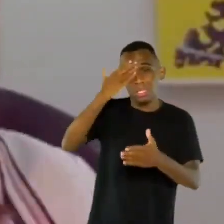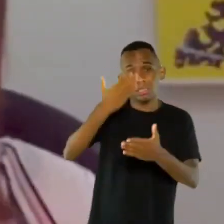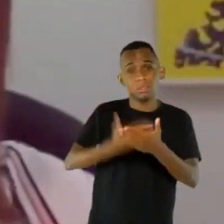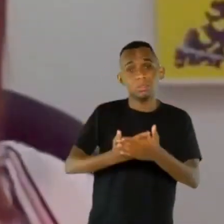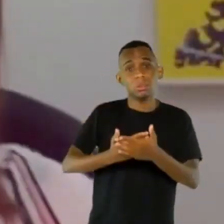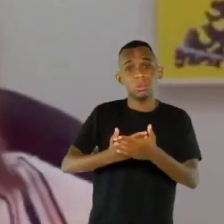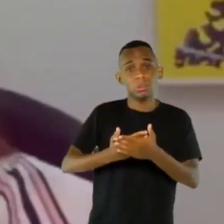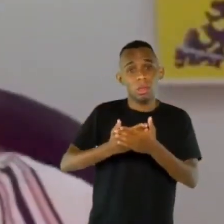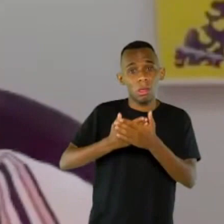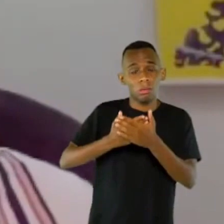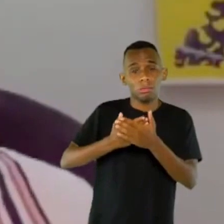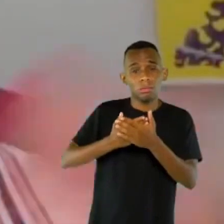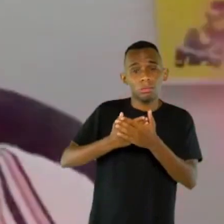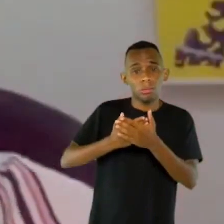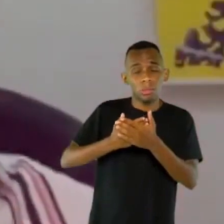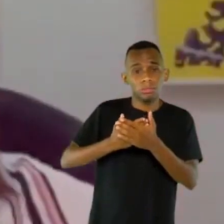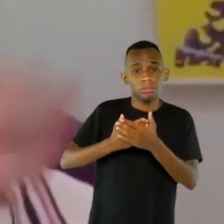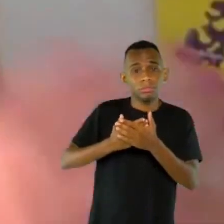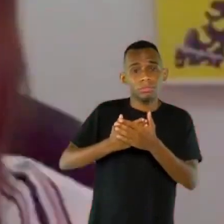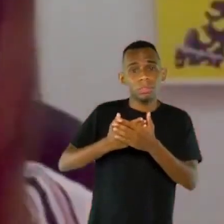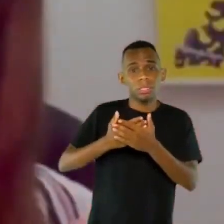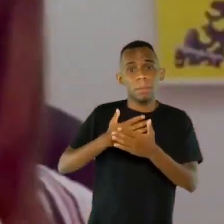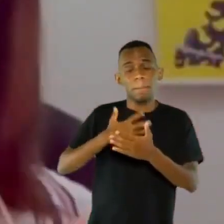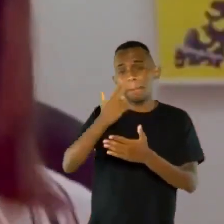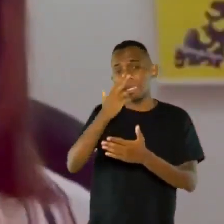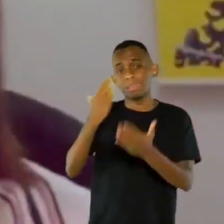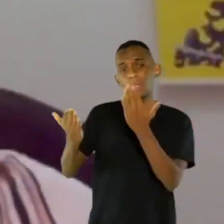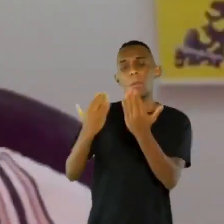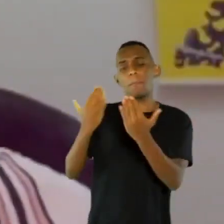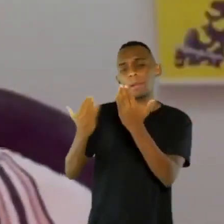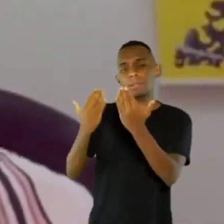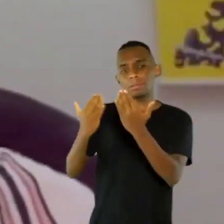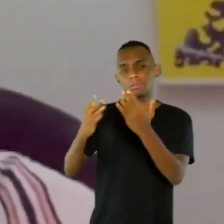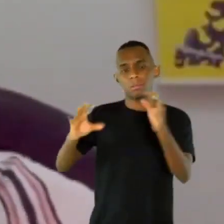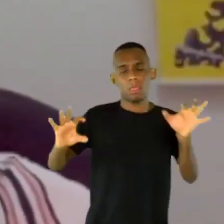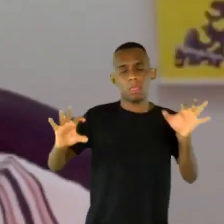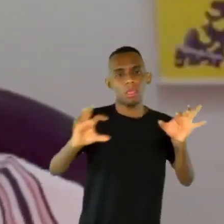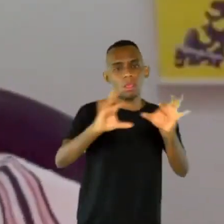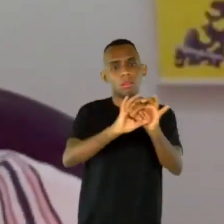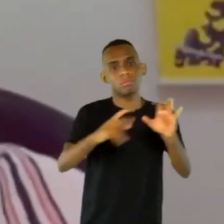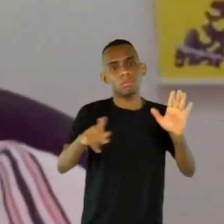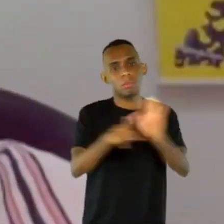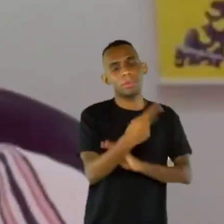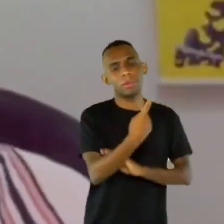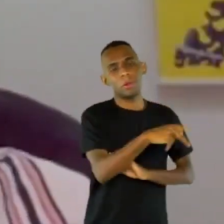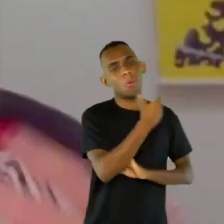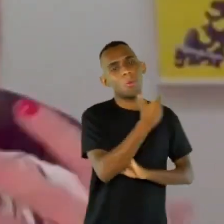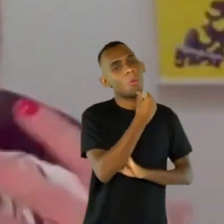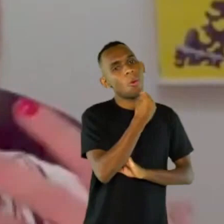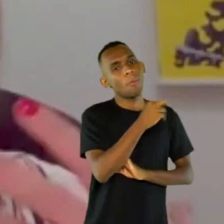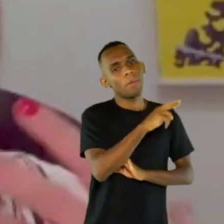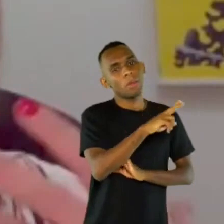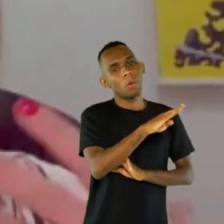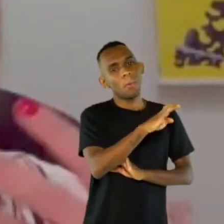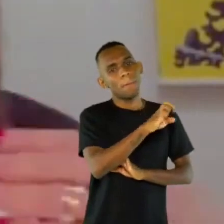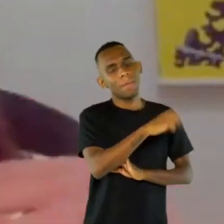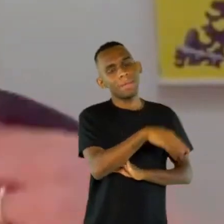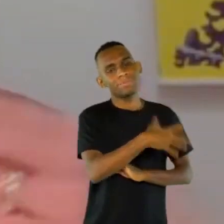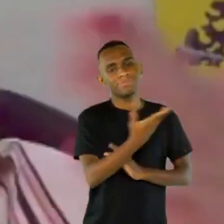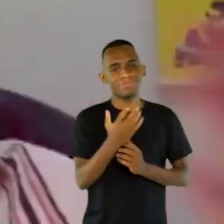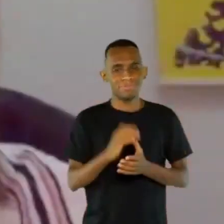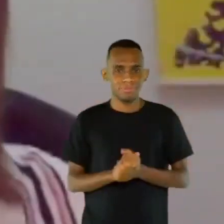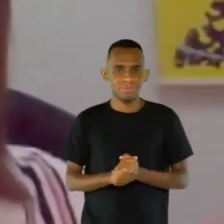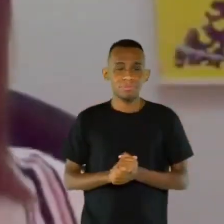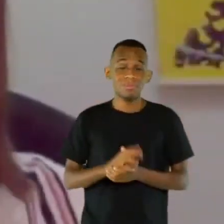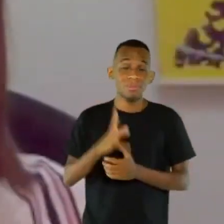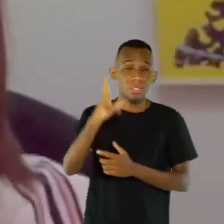embalando a minha literatura como uma literatura muito ligada à literatura de Rubem Fonseca. Mas eu acho que eu tenho